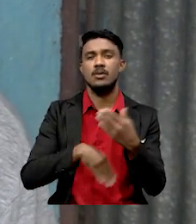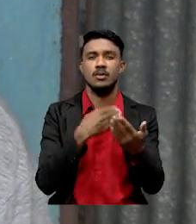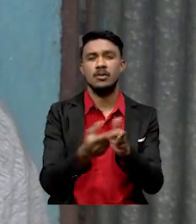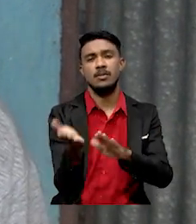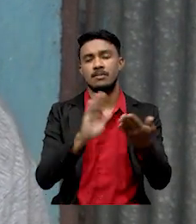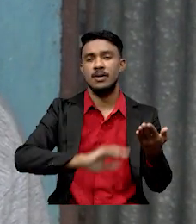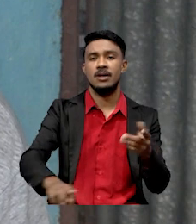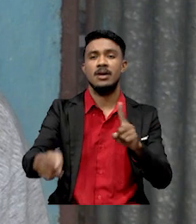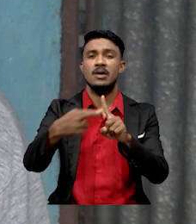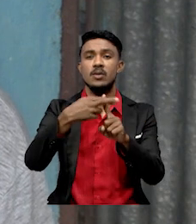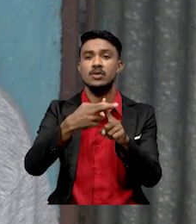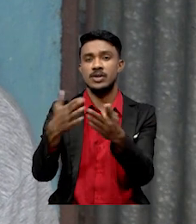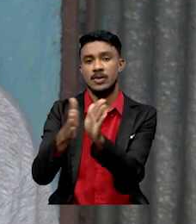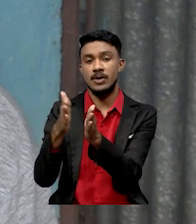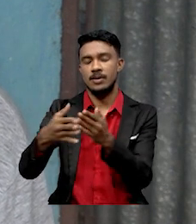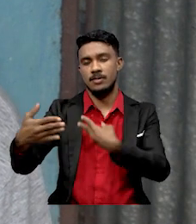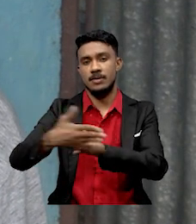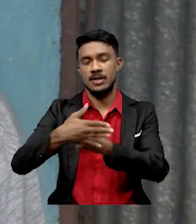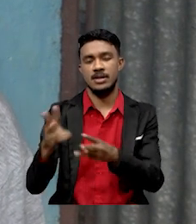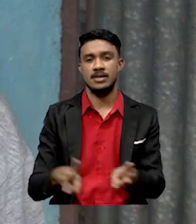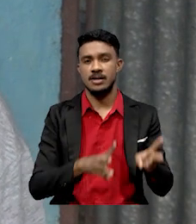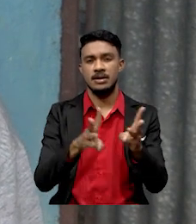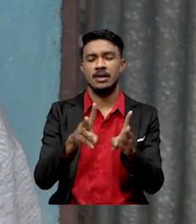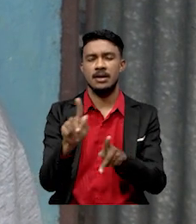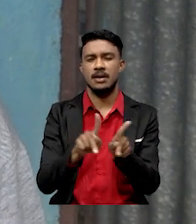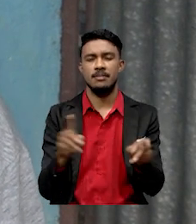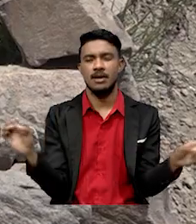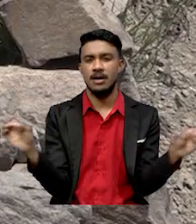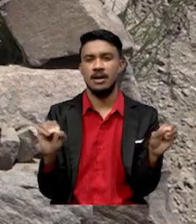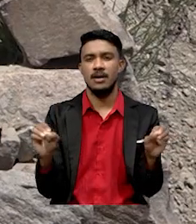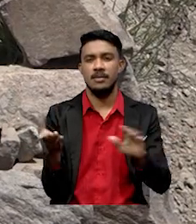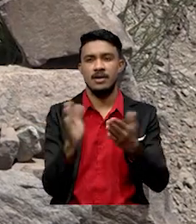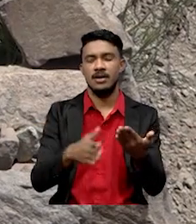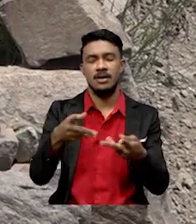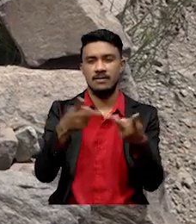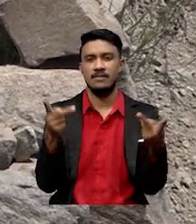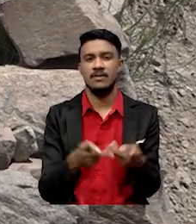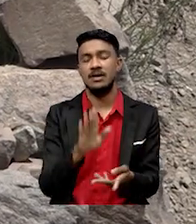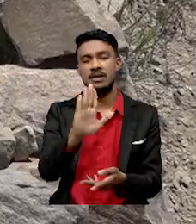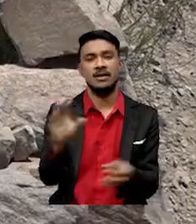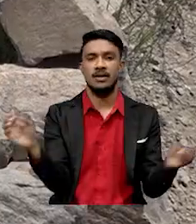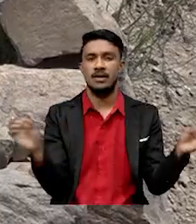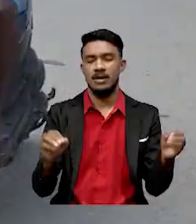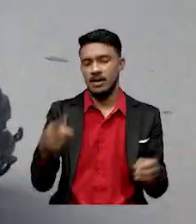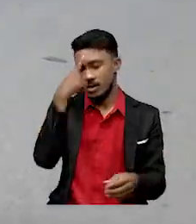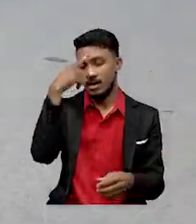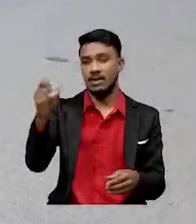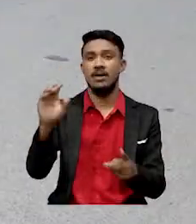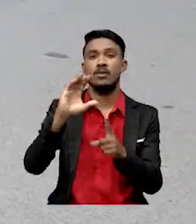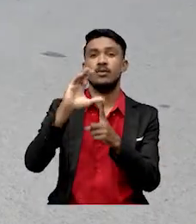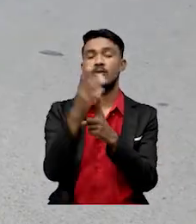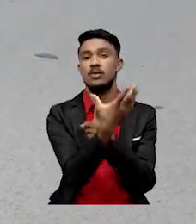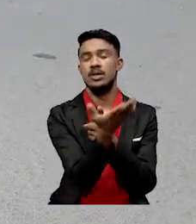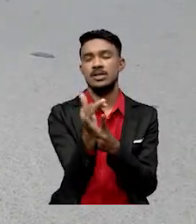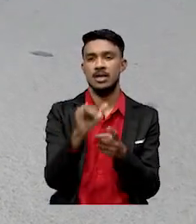tau strada la ra no ne e ma la mate ha be fatini dane la iha. Tambat kultura kanusa sira mai